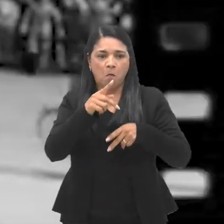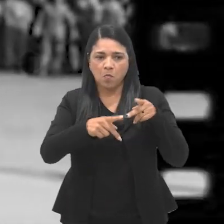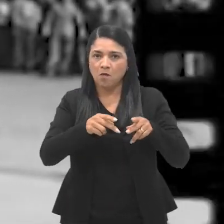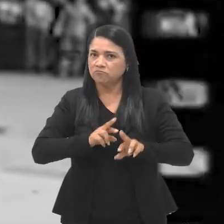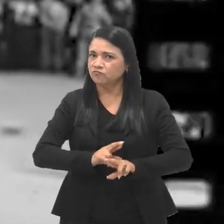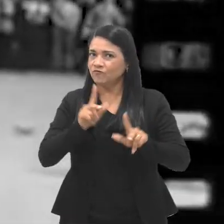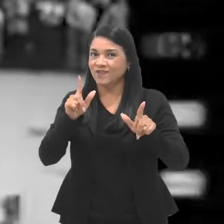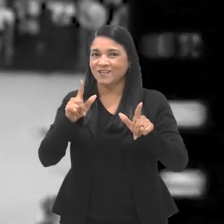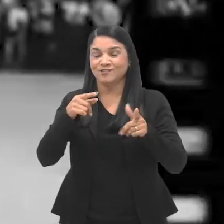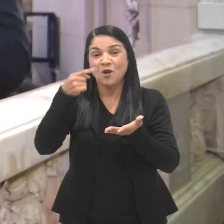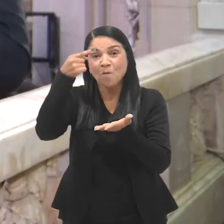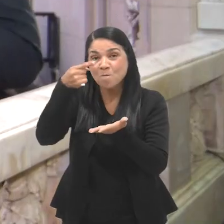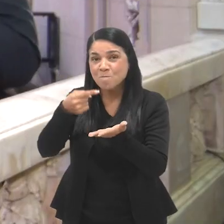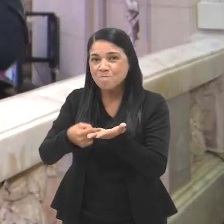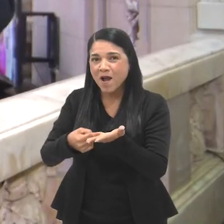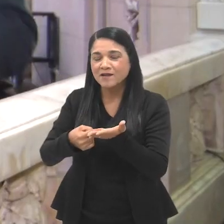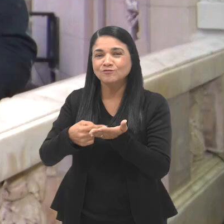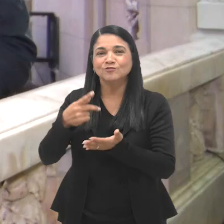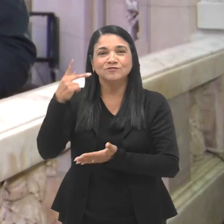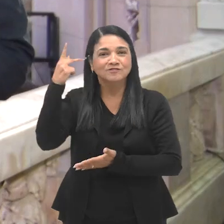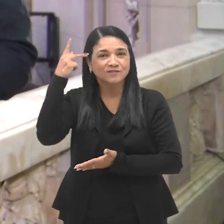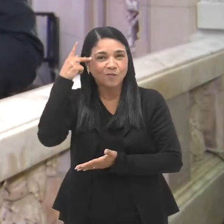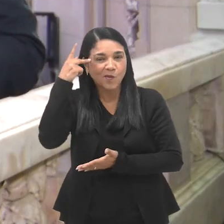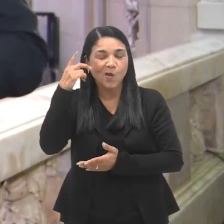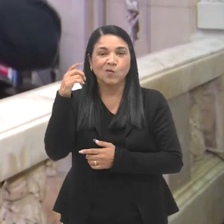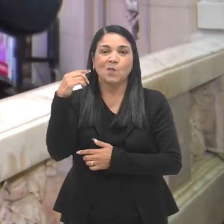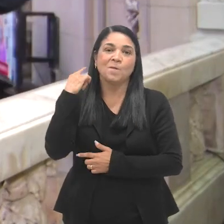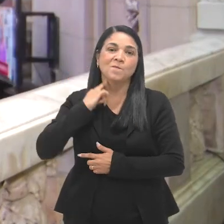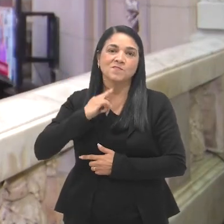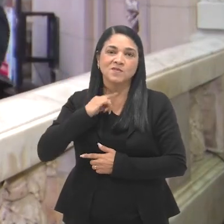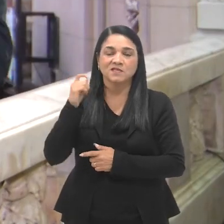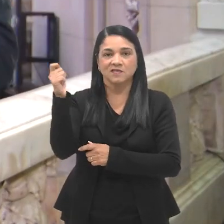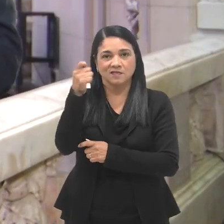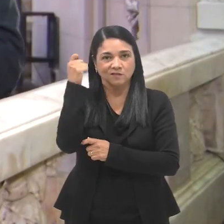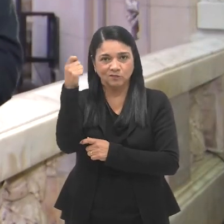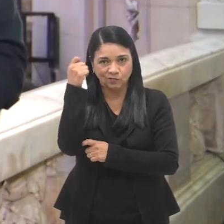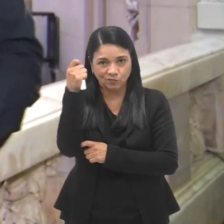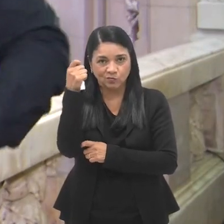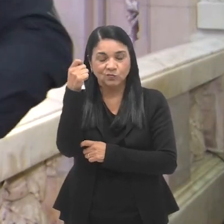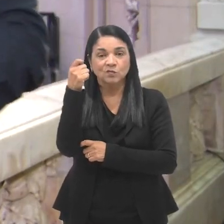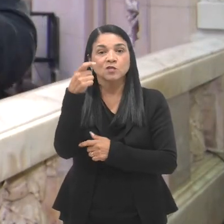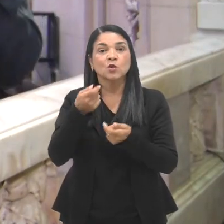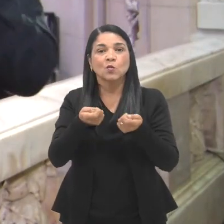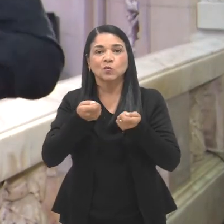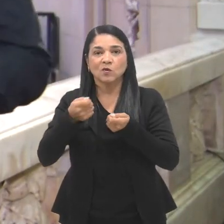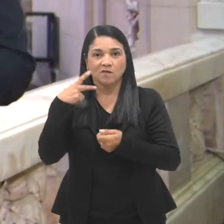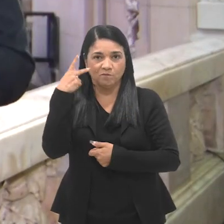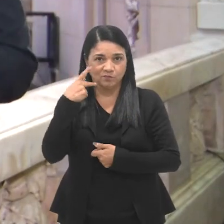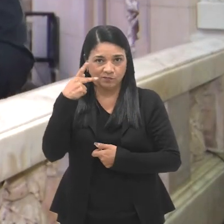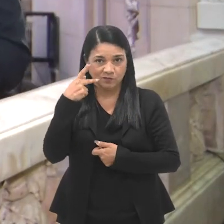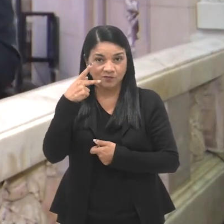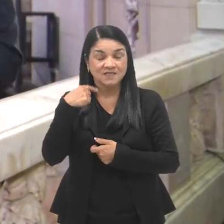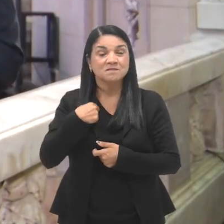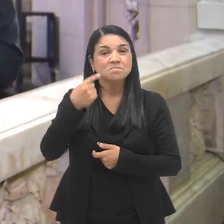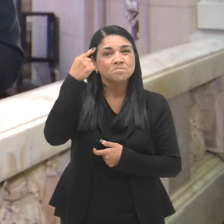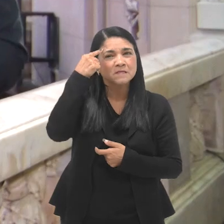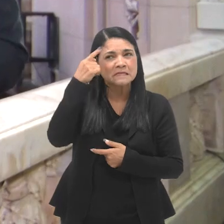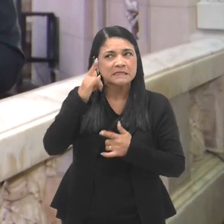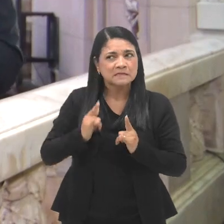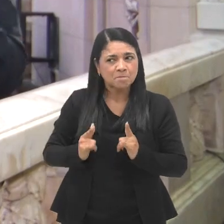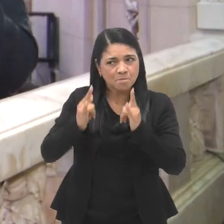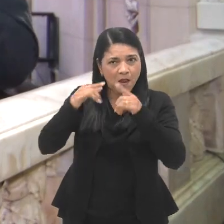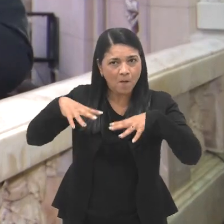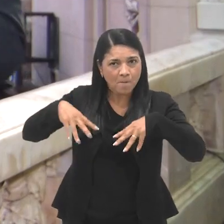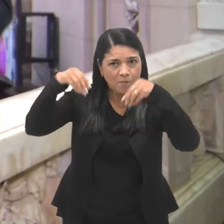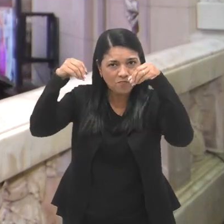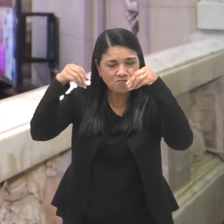como um pacto da população, mas um pacto das oligarquias de São Paulo, Minas Gerais, Rio Grande do Sul, que controlavam a dinâmica política de então. E